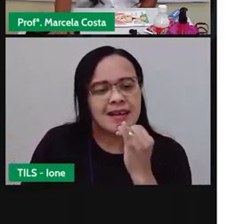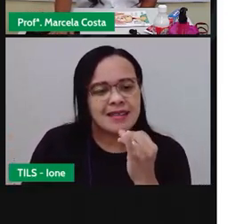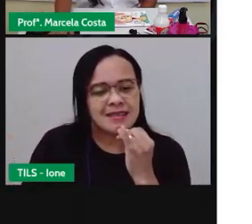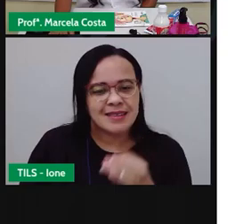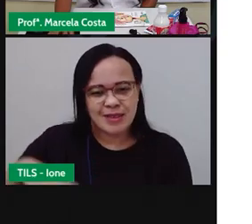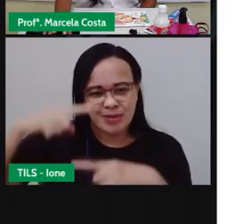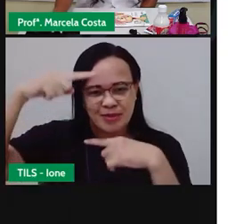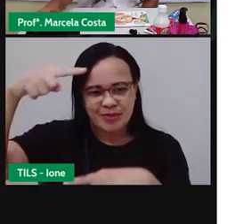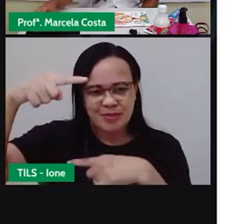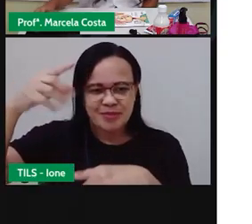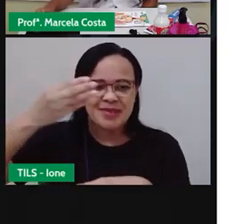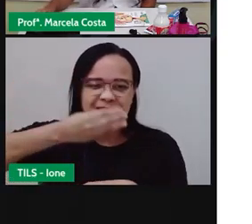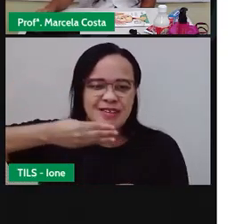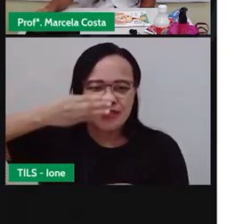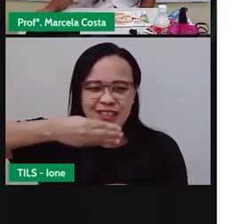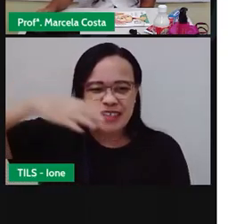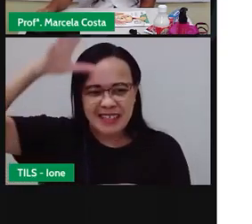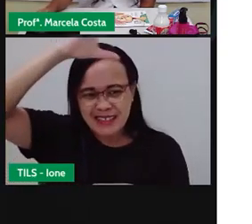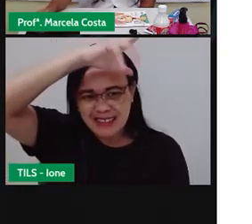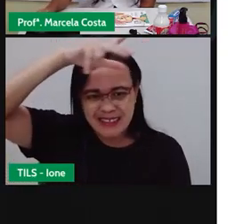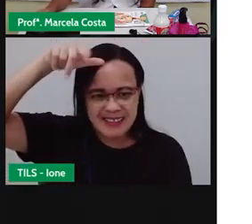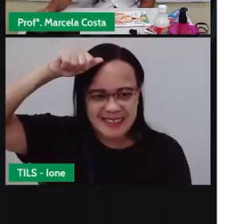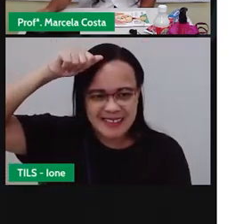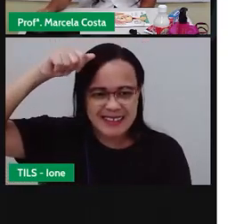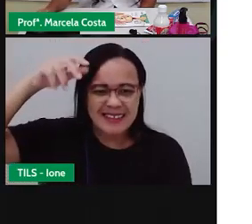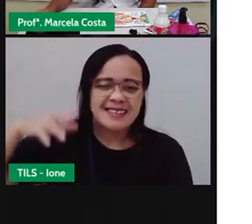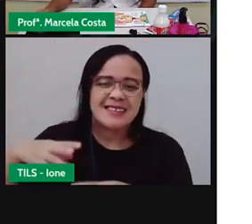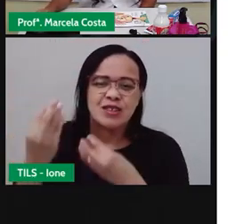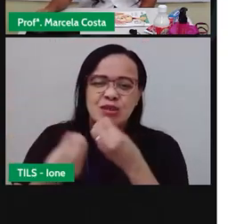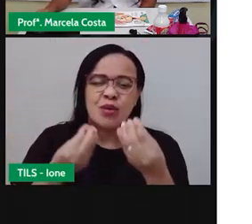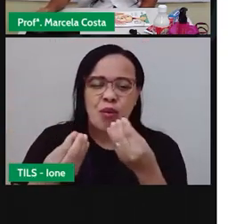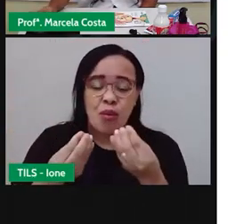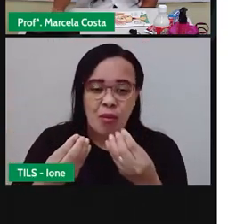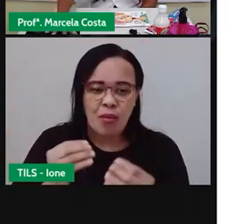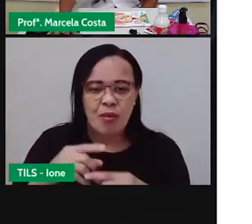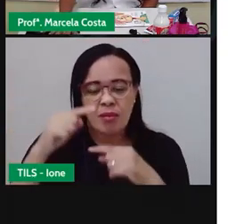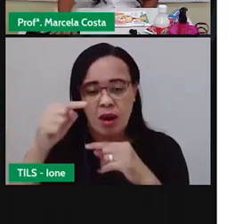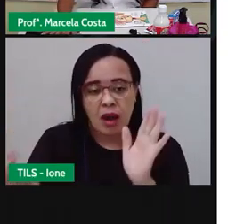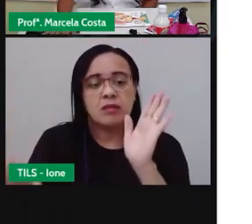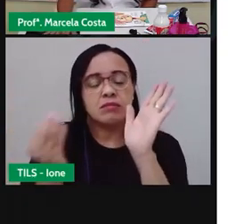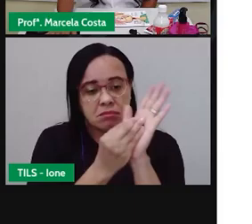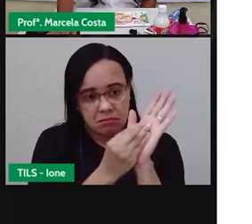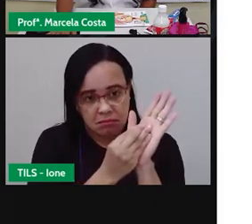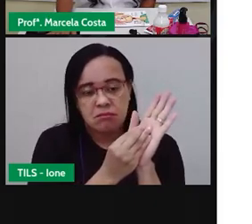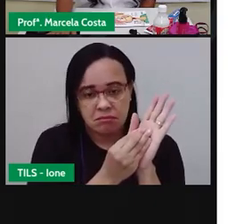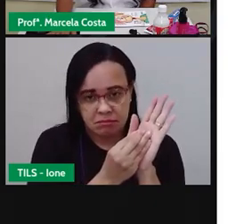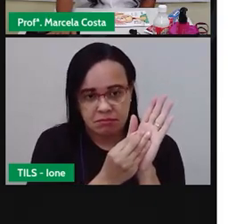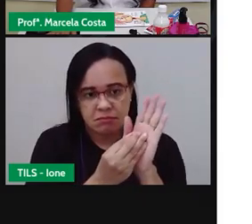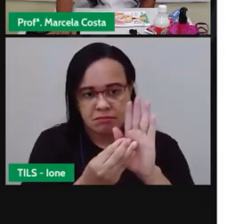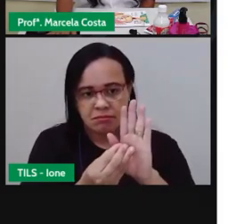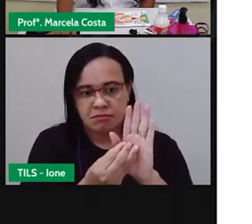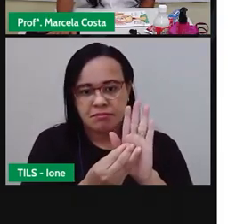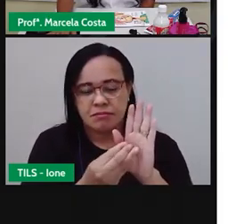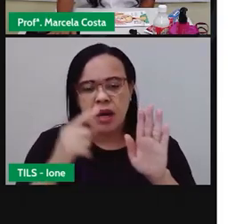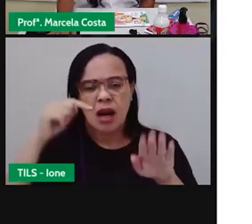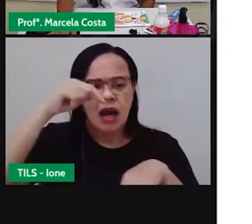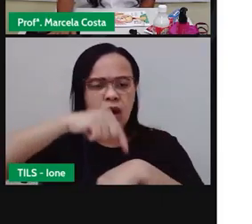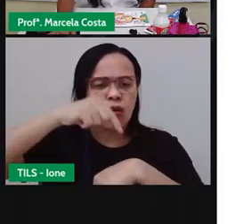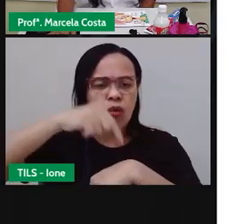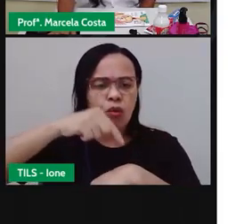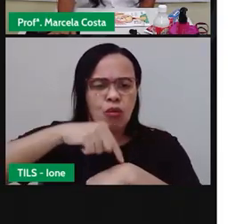garrafa PET. Escrevi garrafa PET aqui na coluna do material. Agora eu vou escrever o tempo